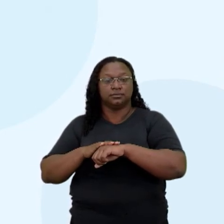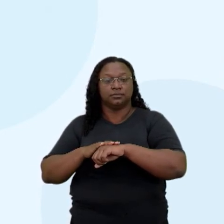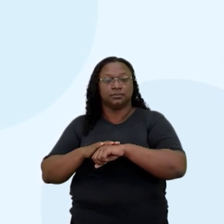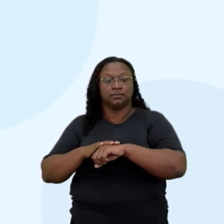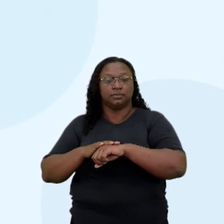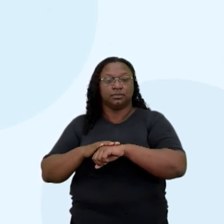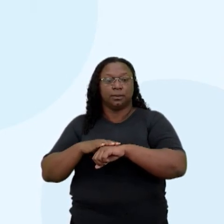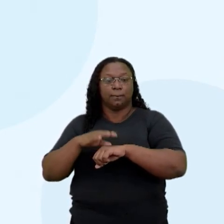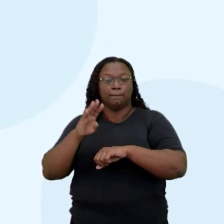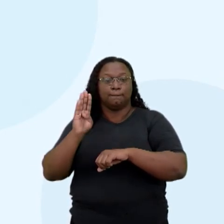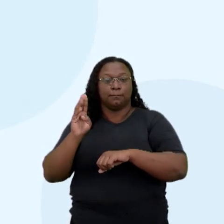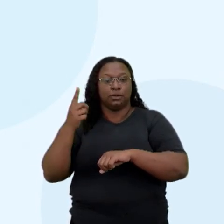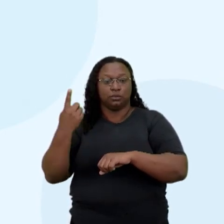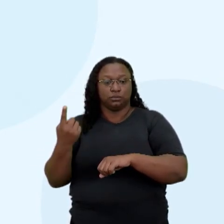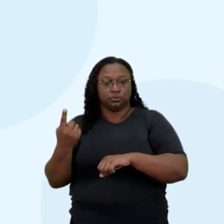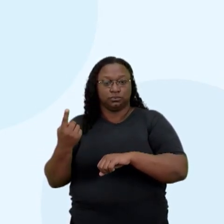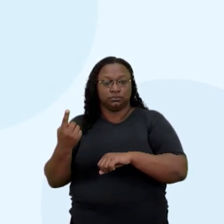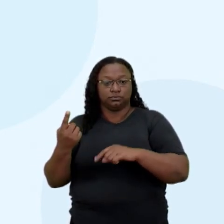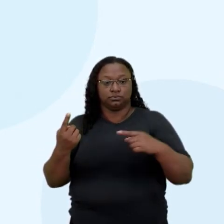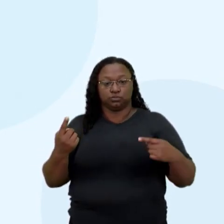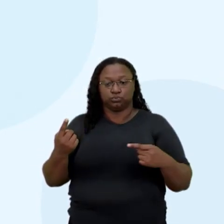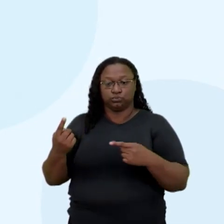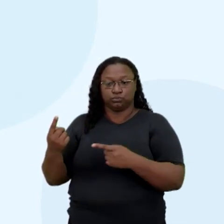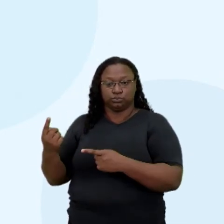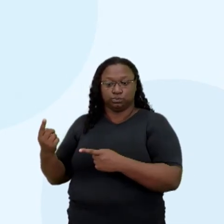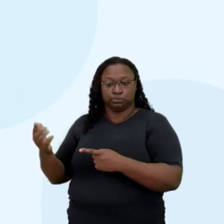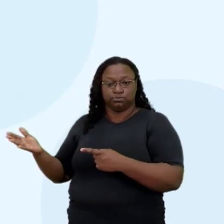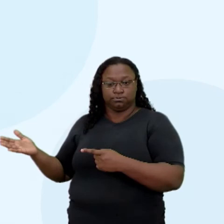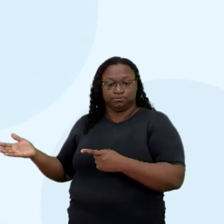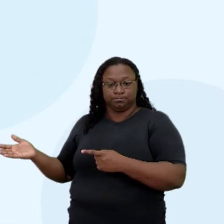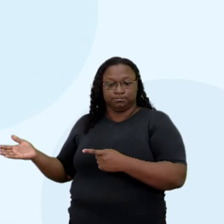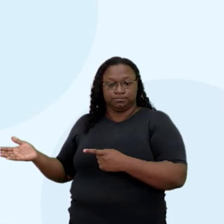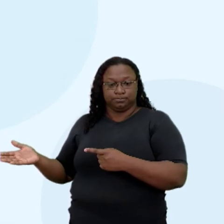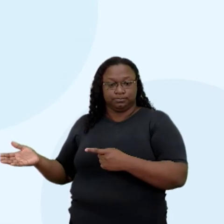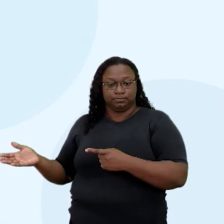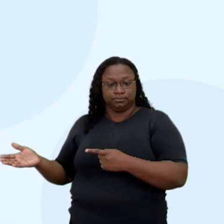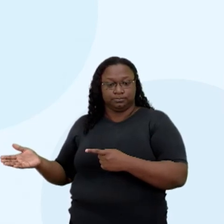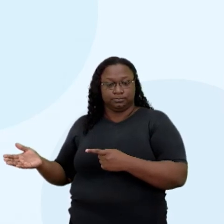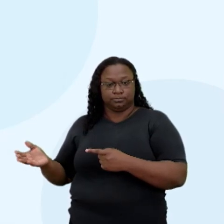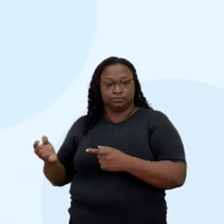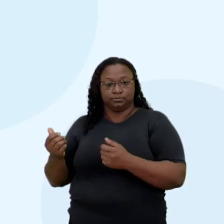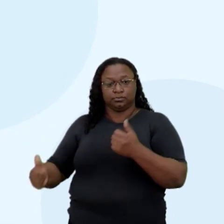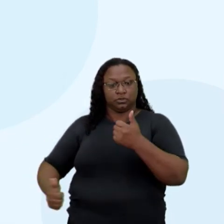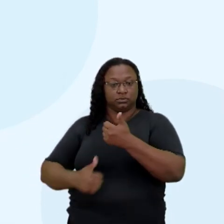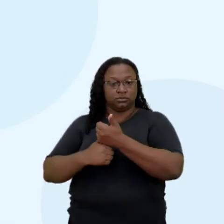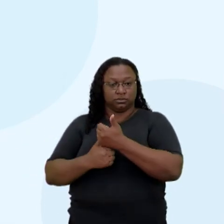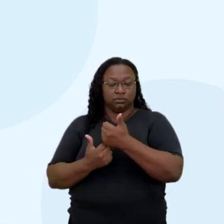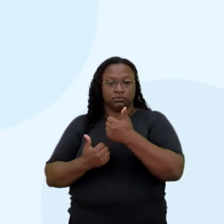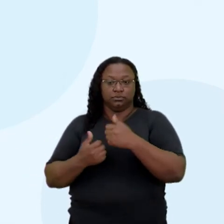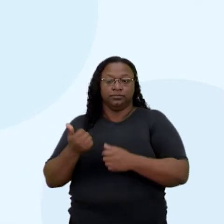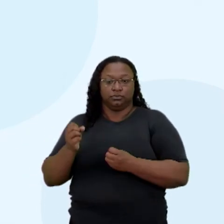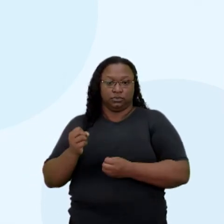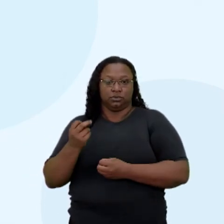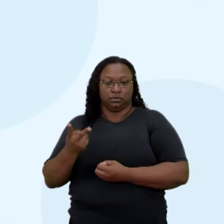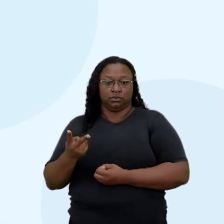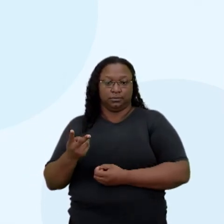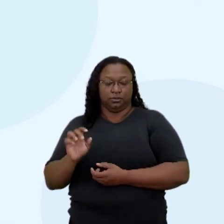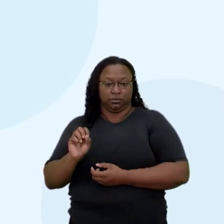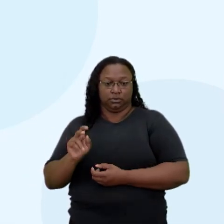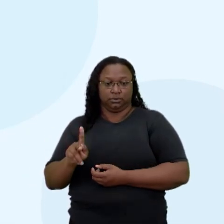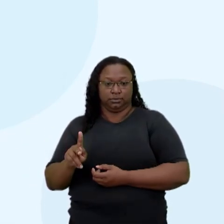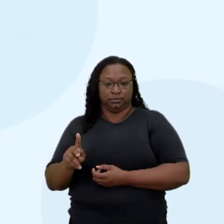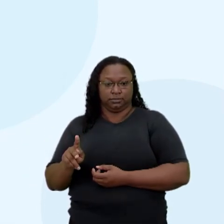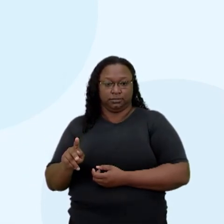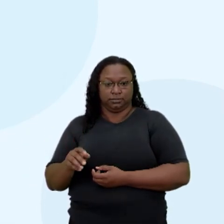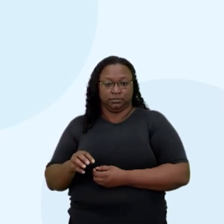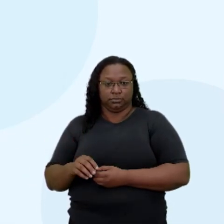1, você vem aqui, ó, na fórmula, né? Na função e substitui, tá, ok? Então temos o valor